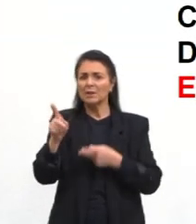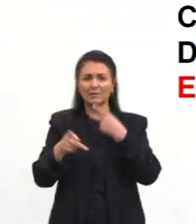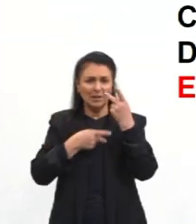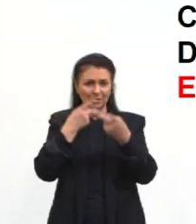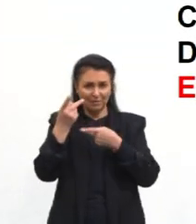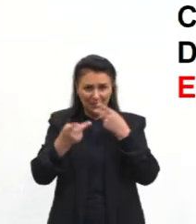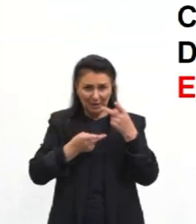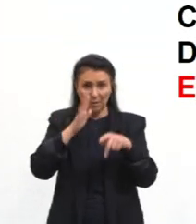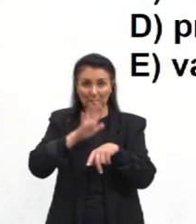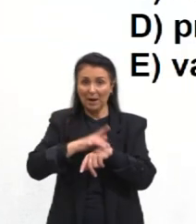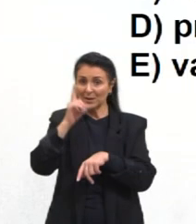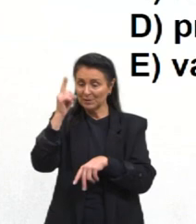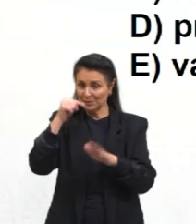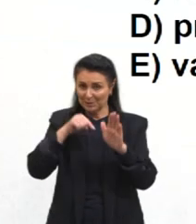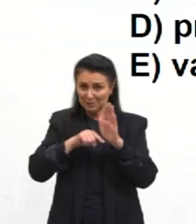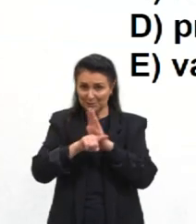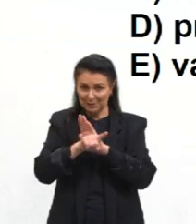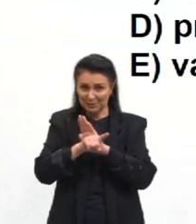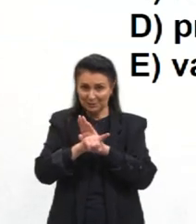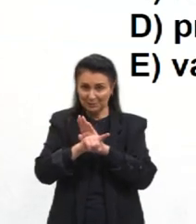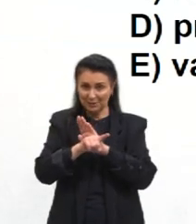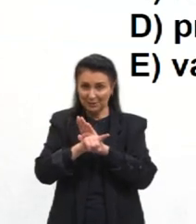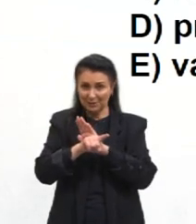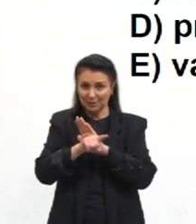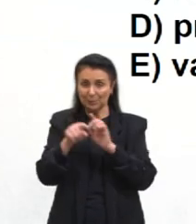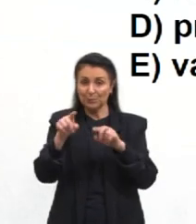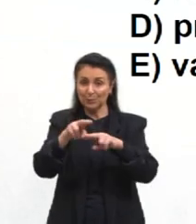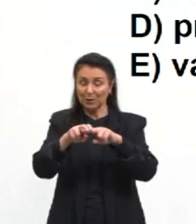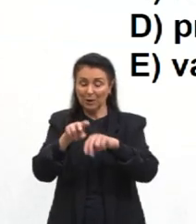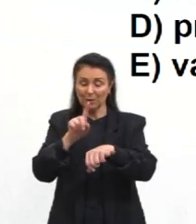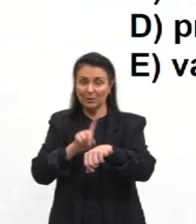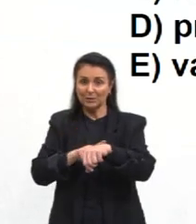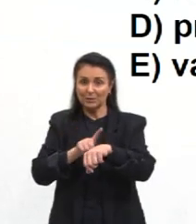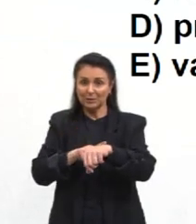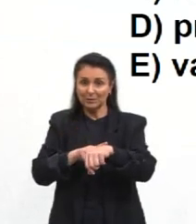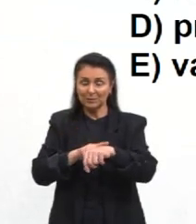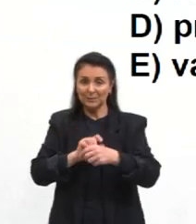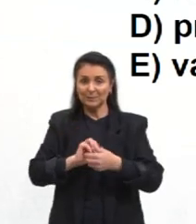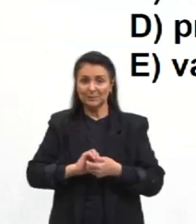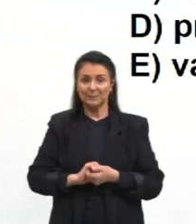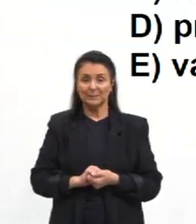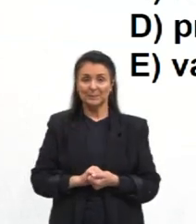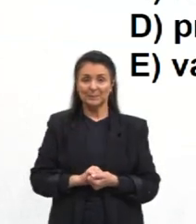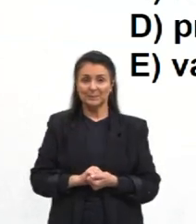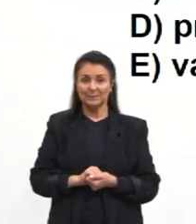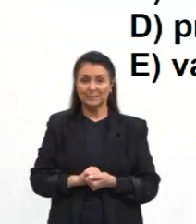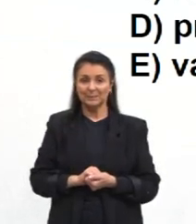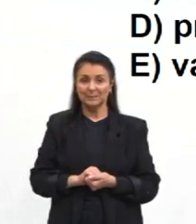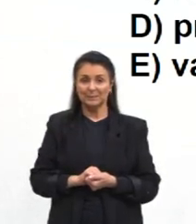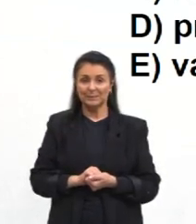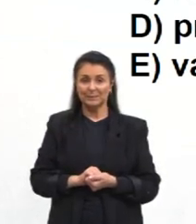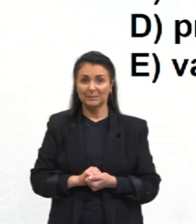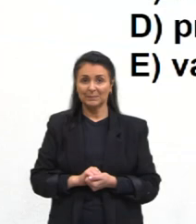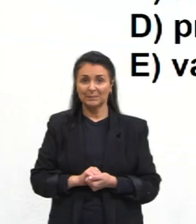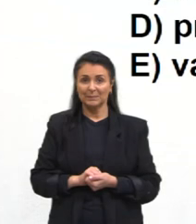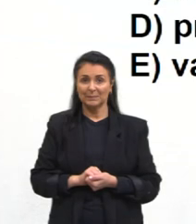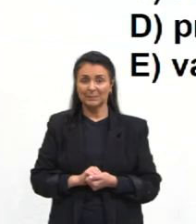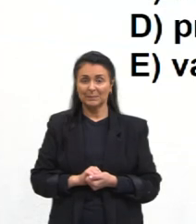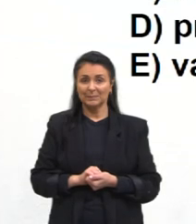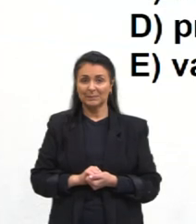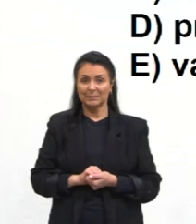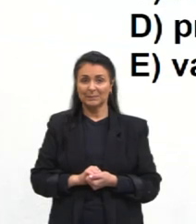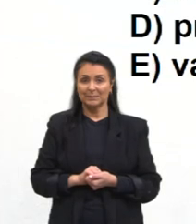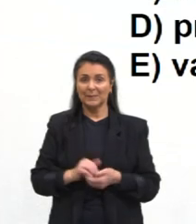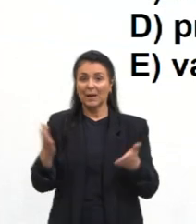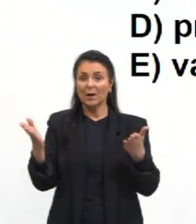mais uma tá acabando meu tempo mas eu vou falar mais uma deixa eu ver qual que eu posso falar para vocês vamos vamos falar dessa aqui